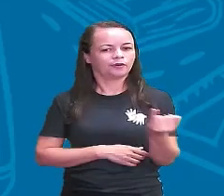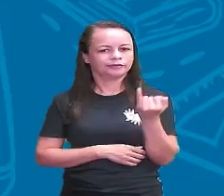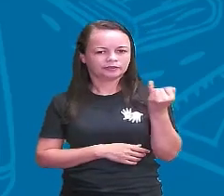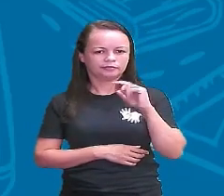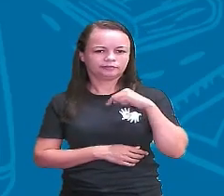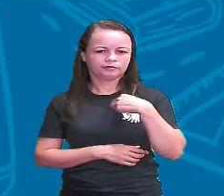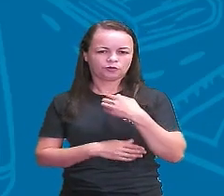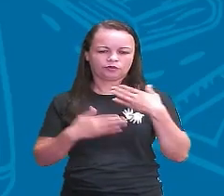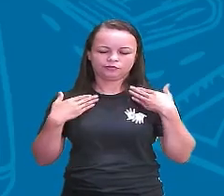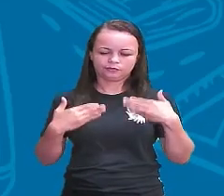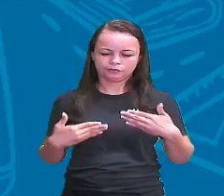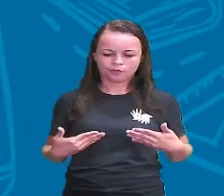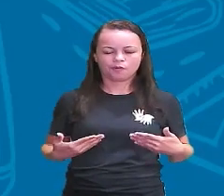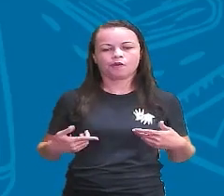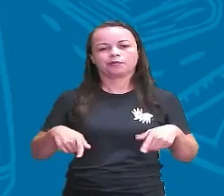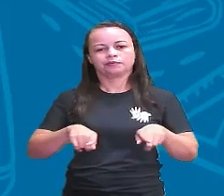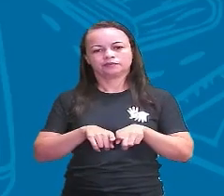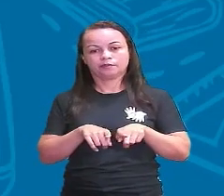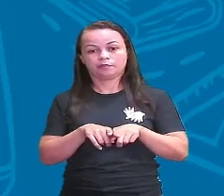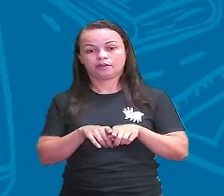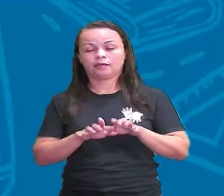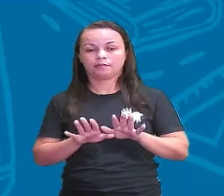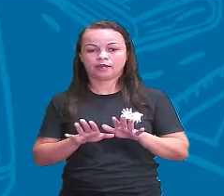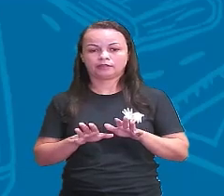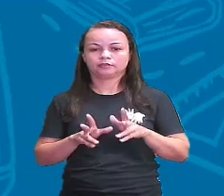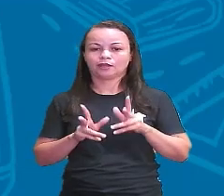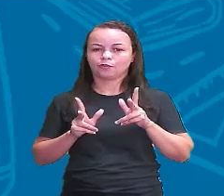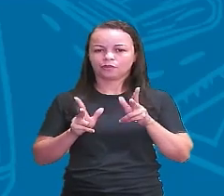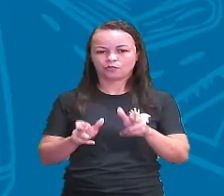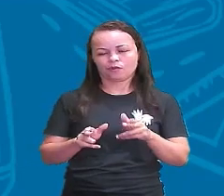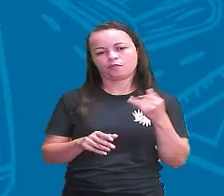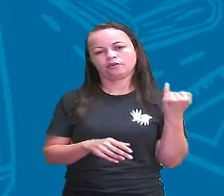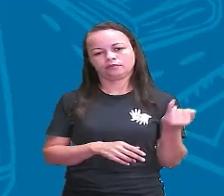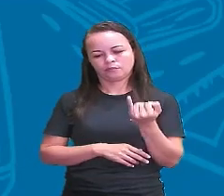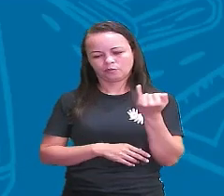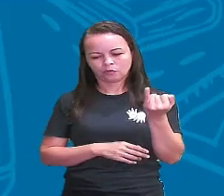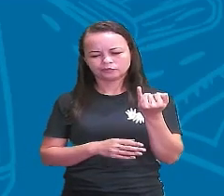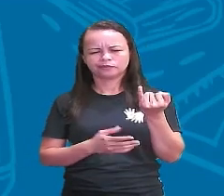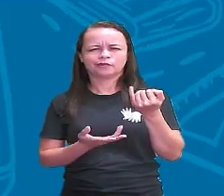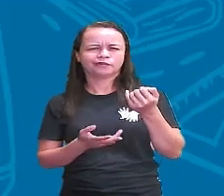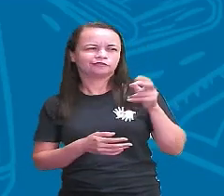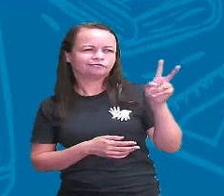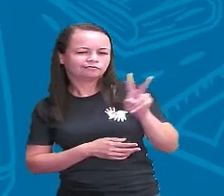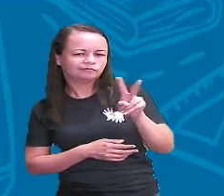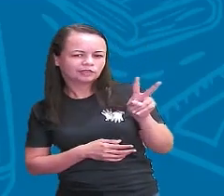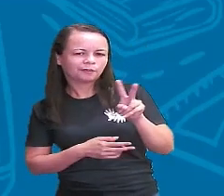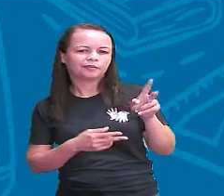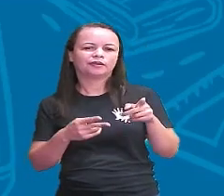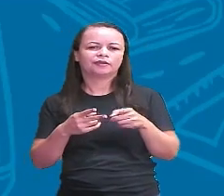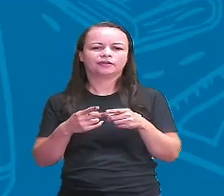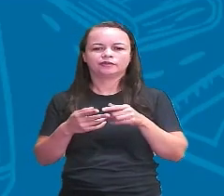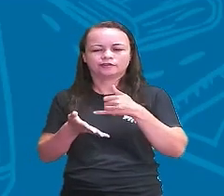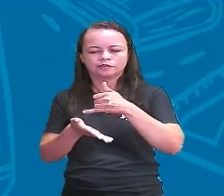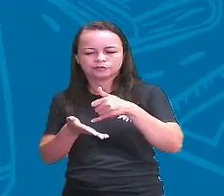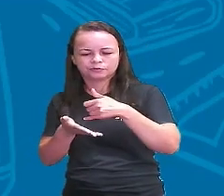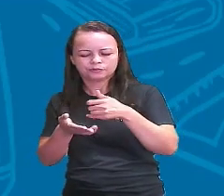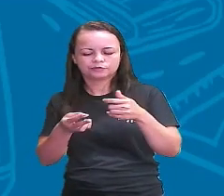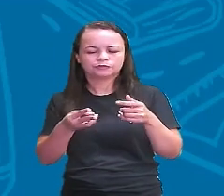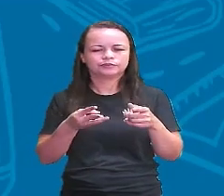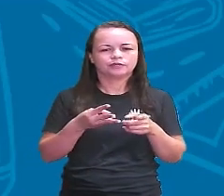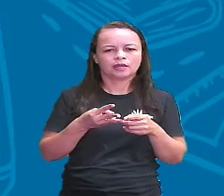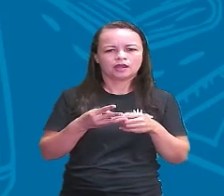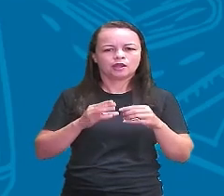nosso organismo, tá certo? Eles são igualmente importantes às vitaminas, às gorduras,